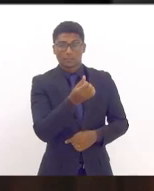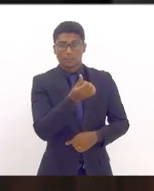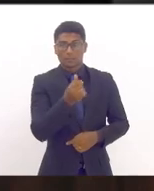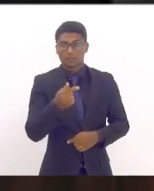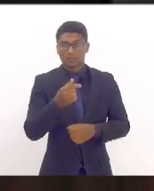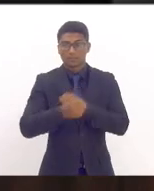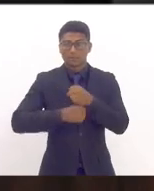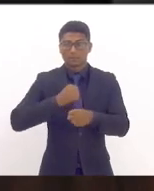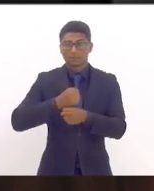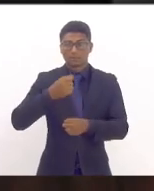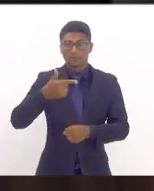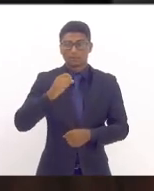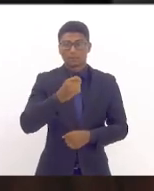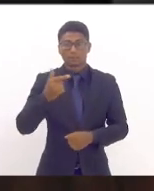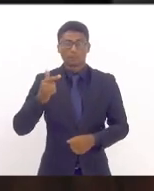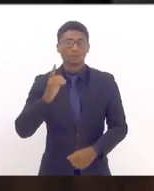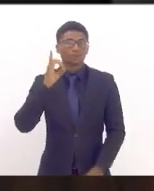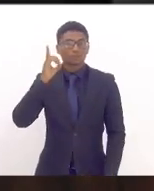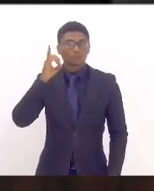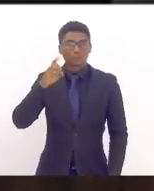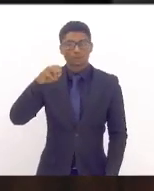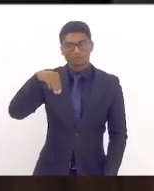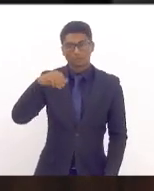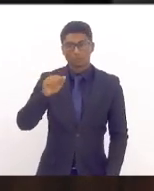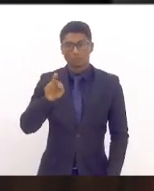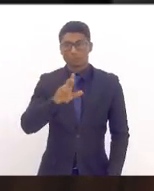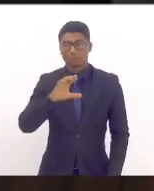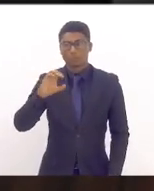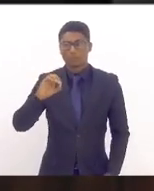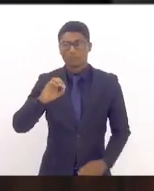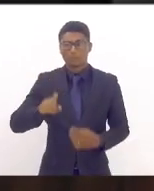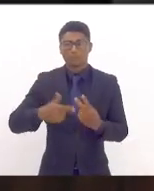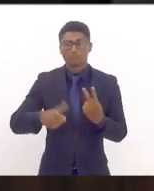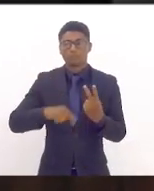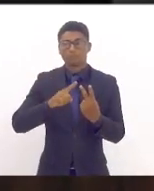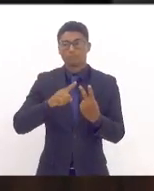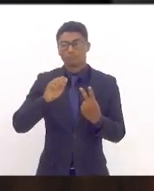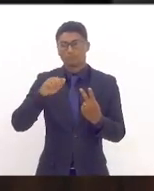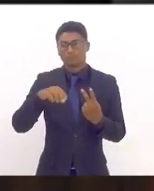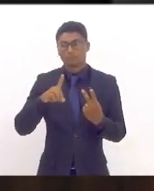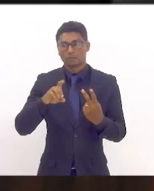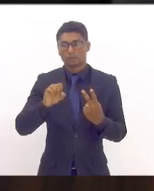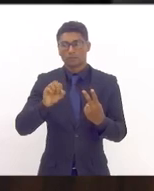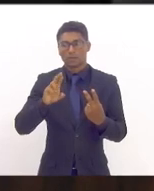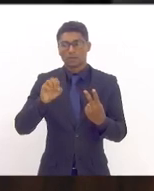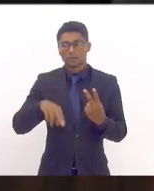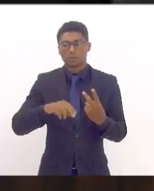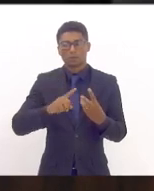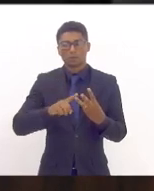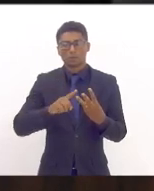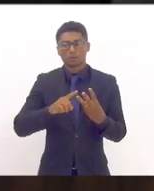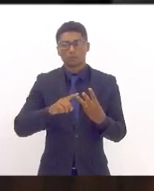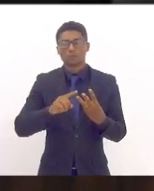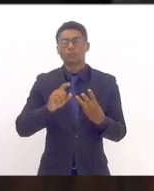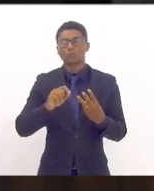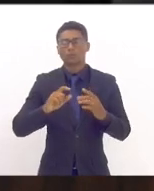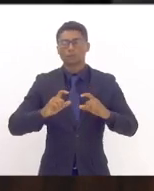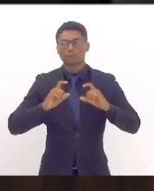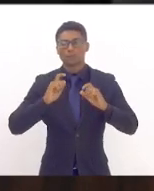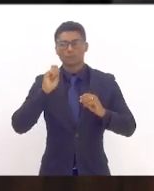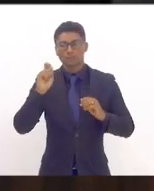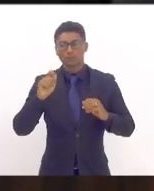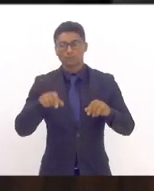22 de autoria Deputado Márcio Gualberto dos deputados Marcos Roberto Anderson Moraes Dr Serginho consegue medalha Tiradentes